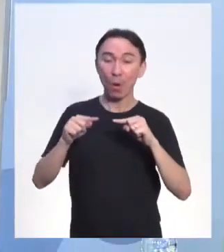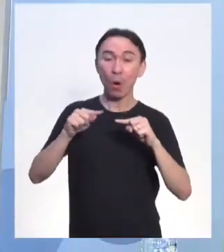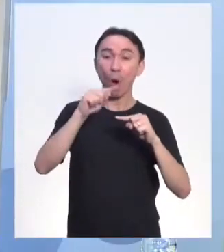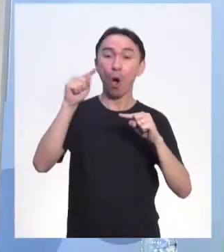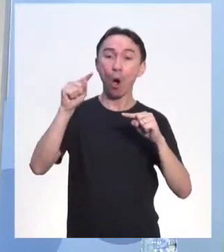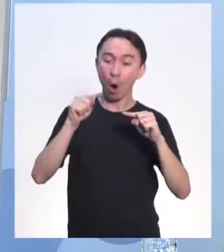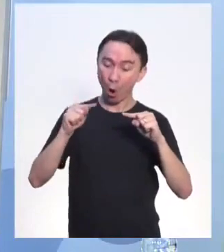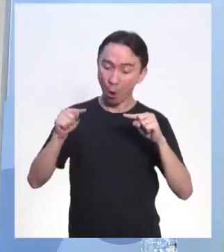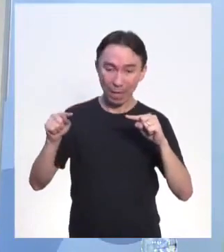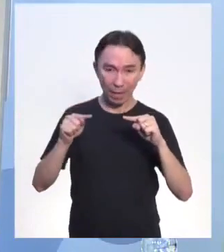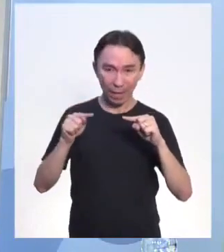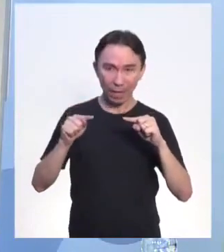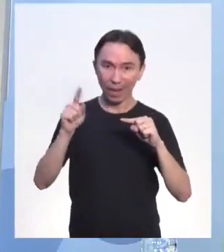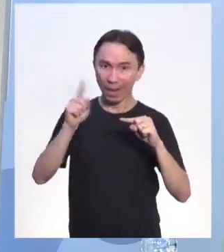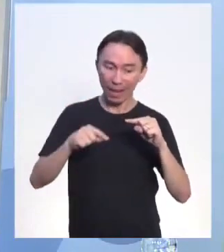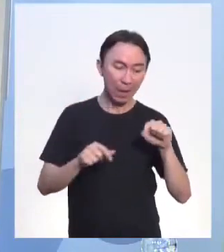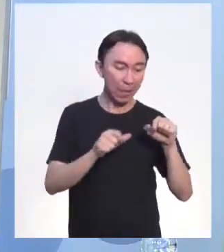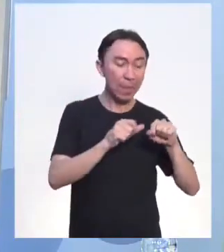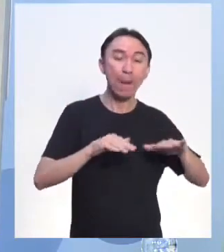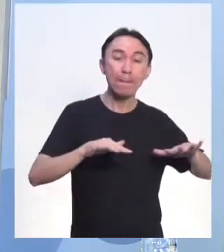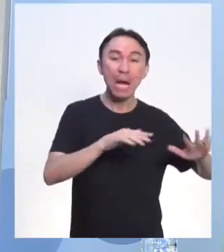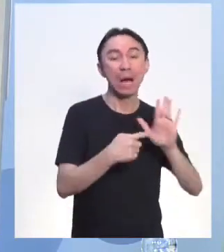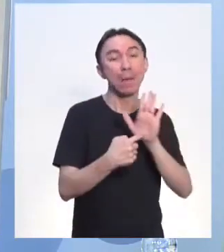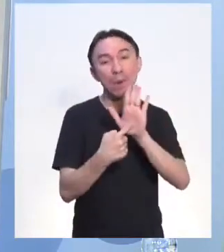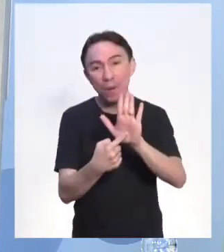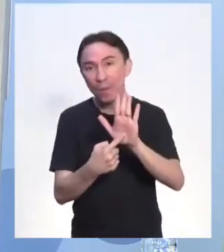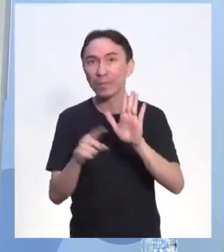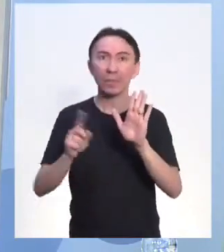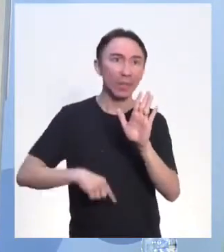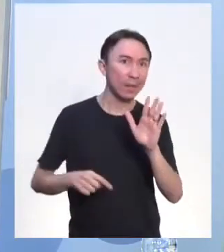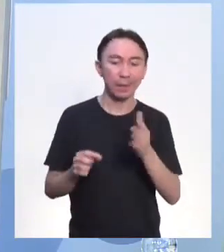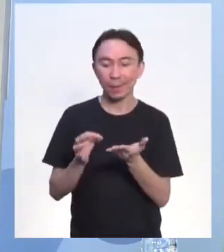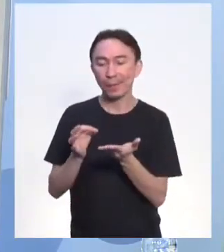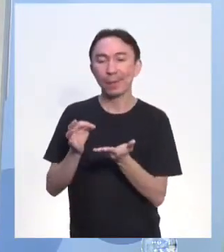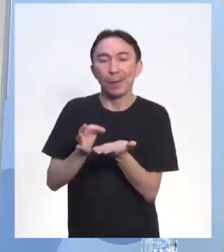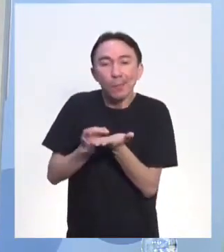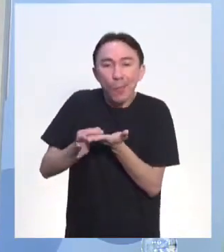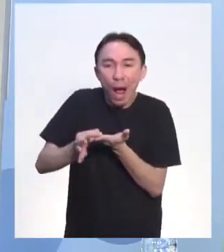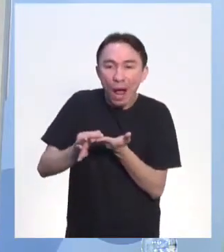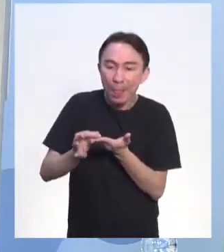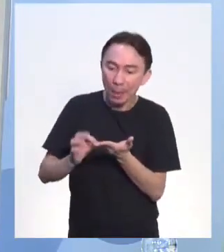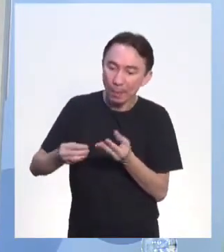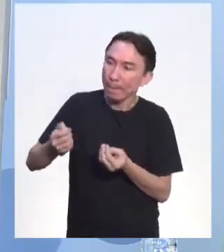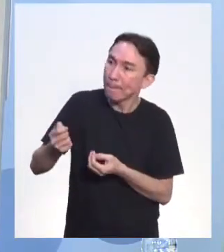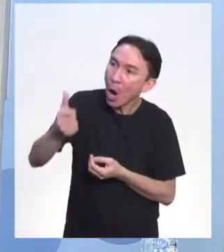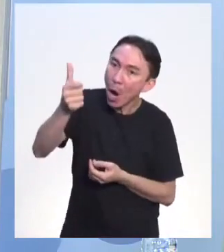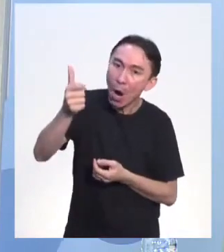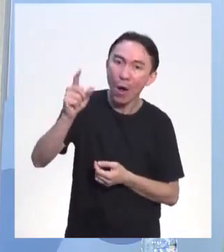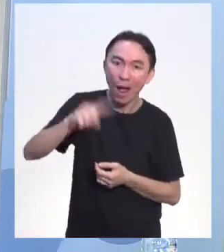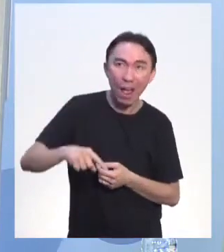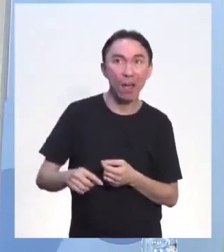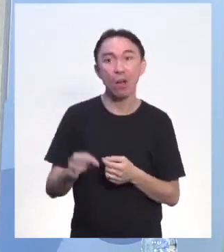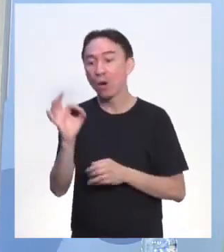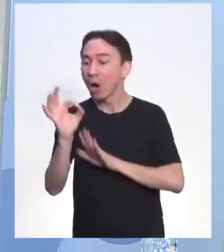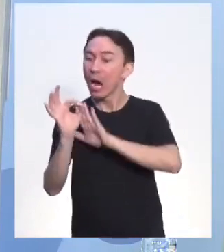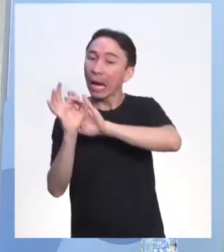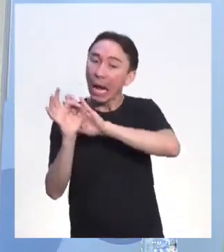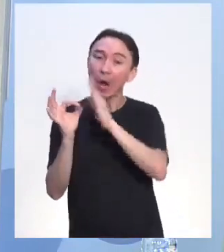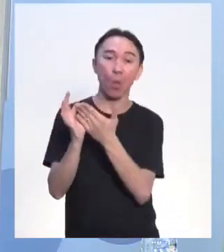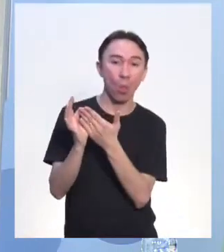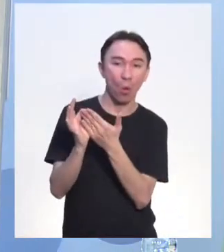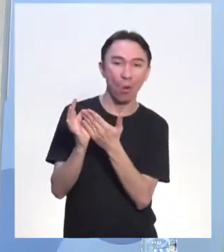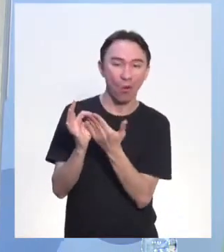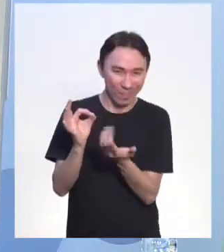amostral. Então, lançou a moeda, cara e coroa. Lançou o dado, 1, 2, 3, 4, 5, 6. Isso é o espaço amostral. O N ômega é